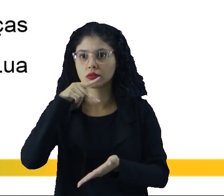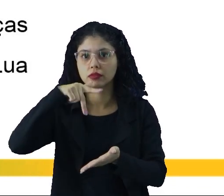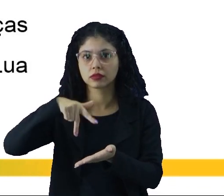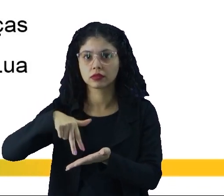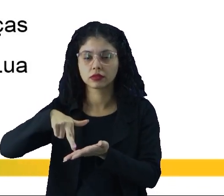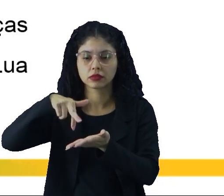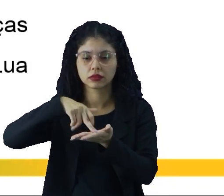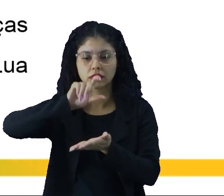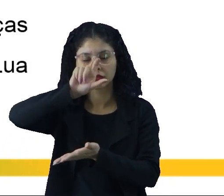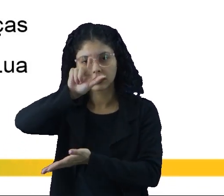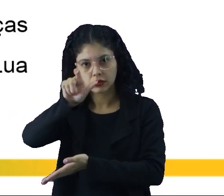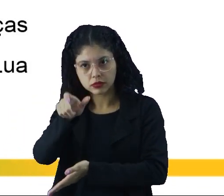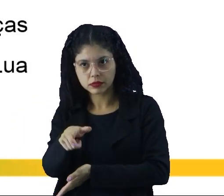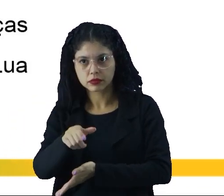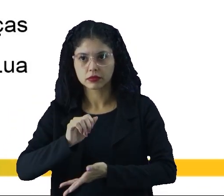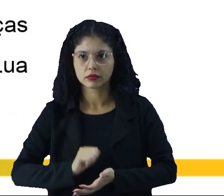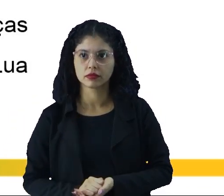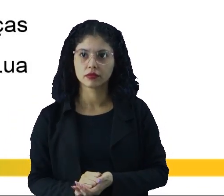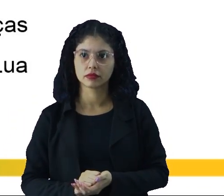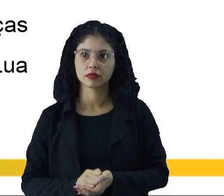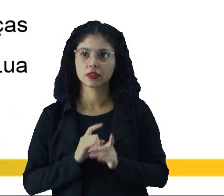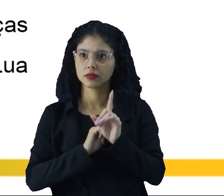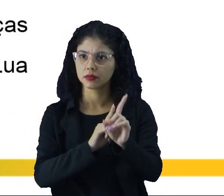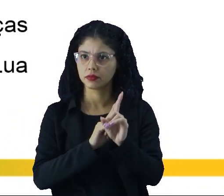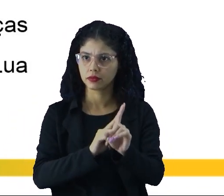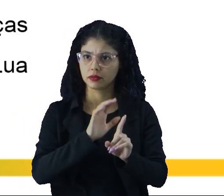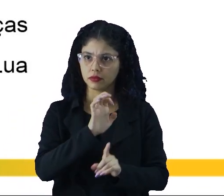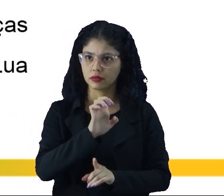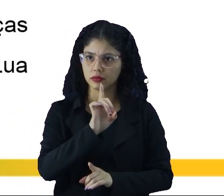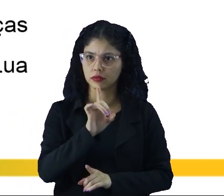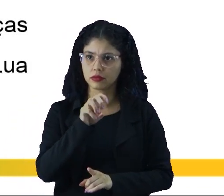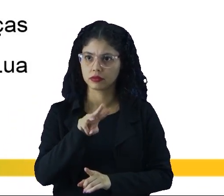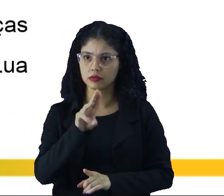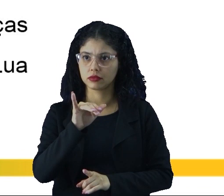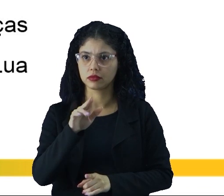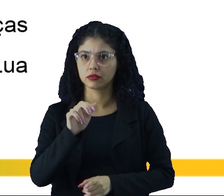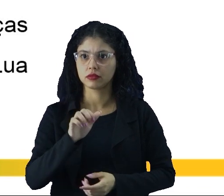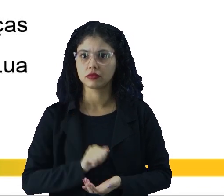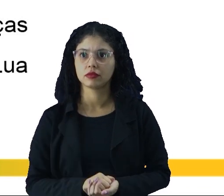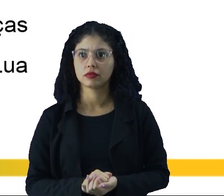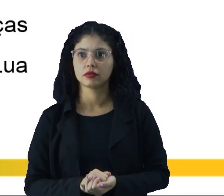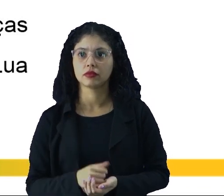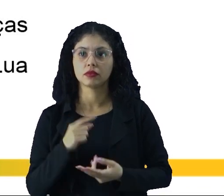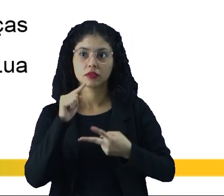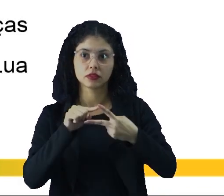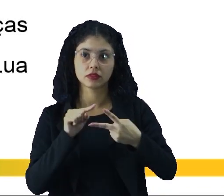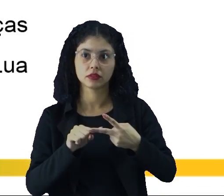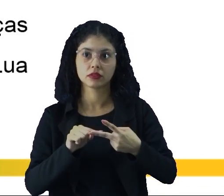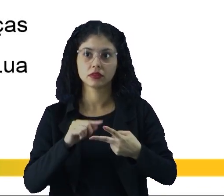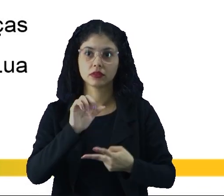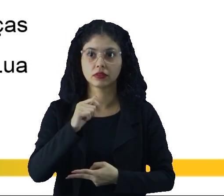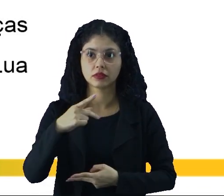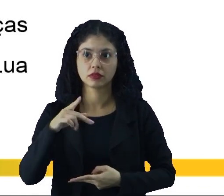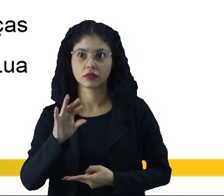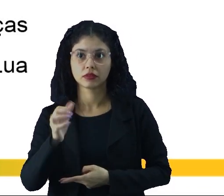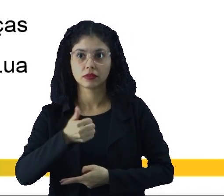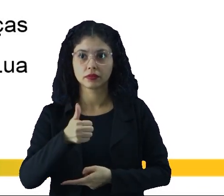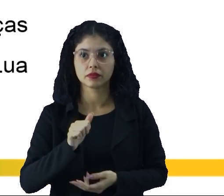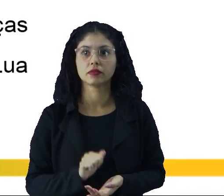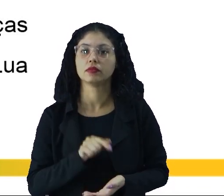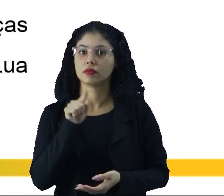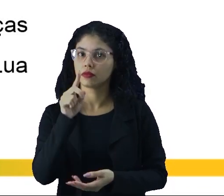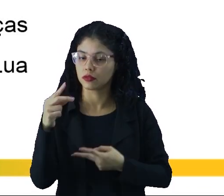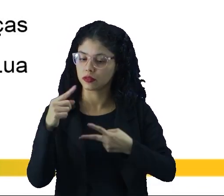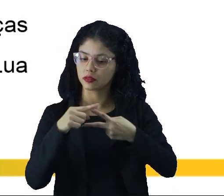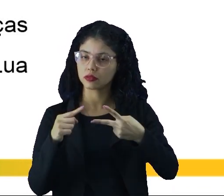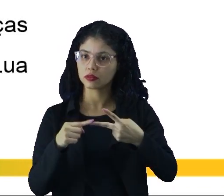na superfície da Lua. Ele foi seguido por Edwin Aldrin, ambos da missão Apollo 11.